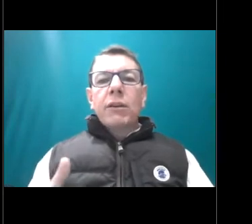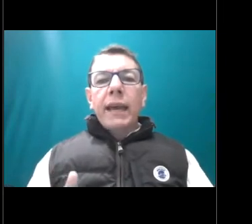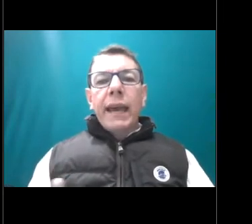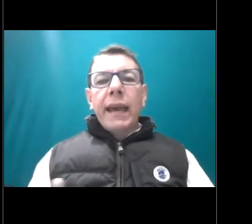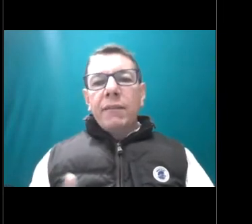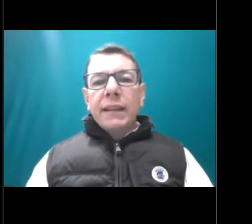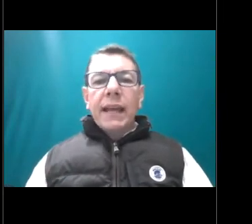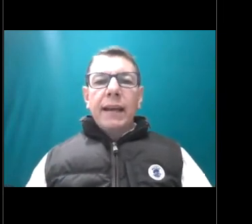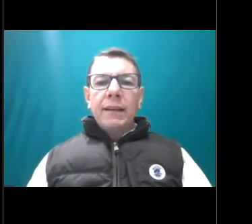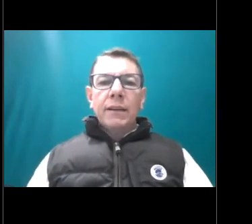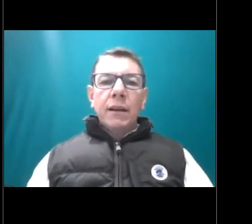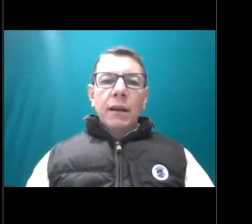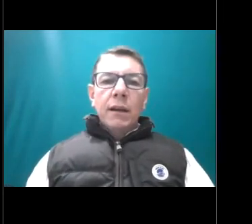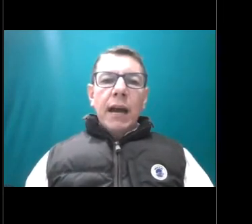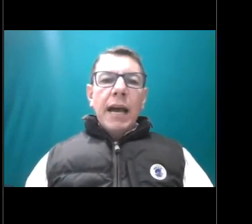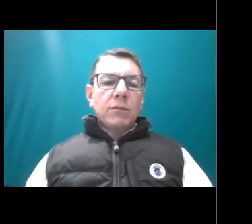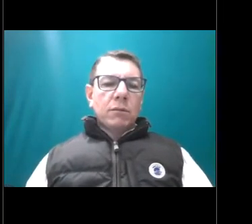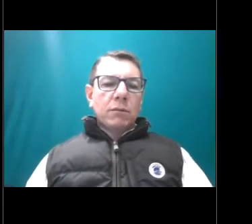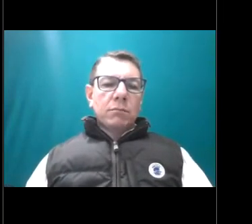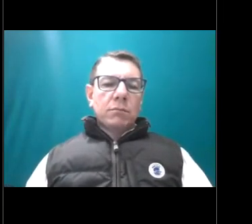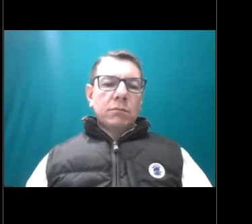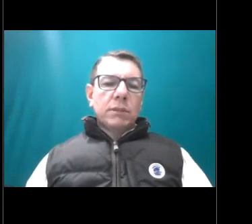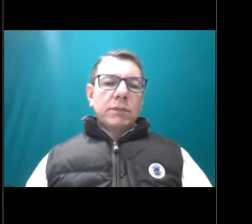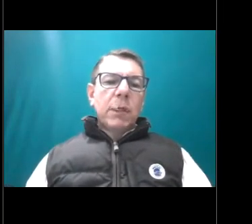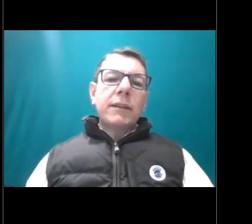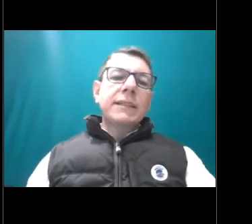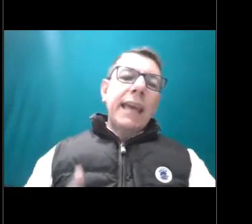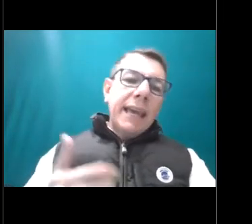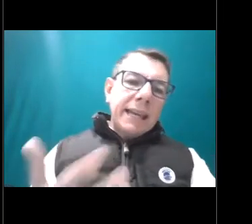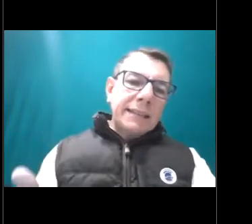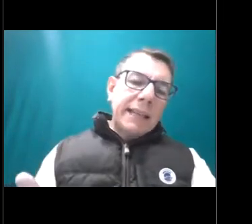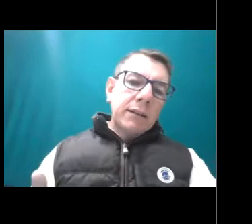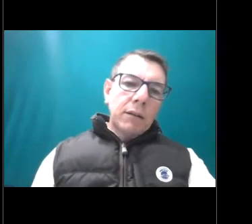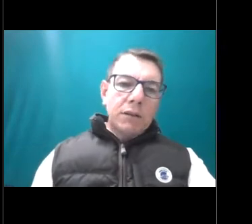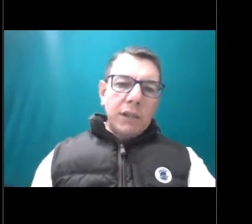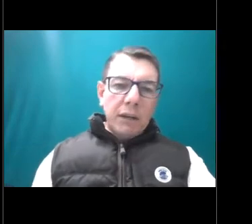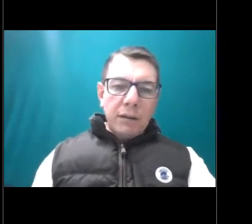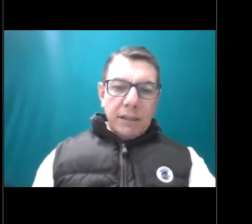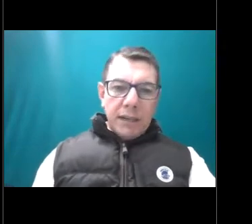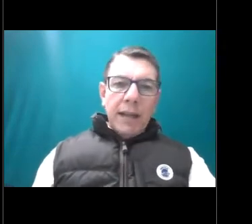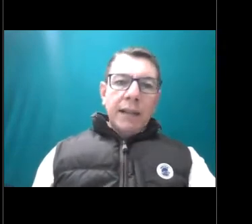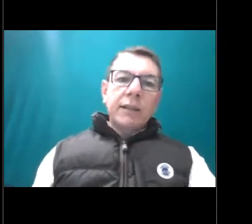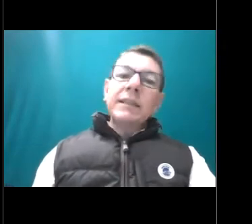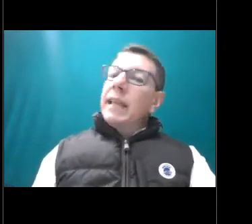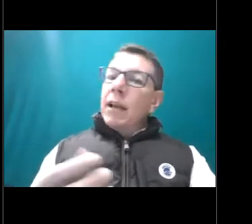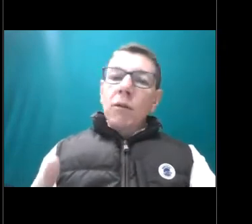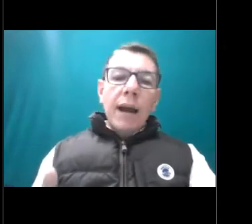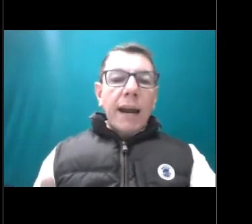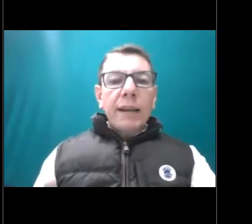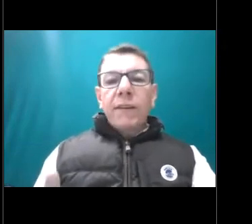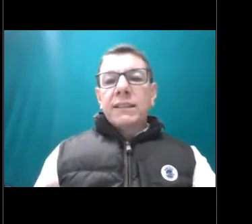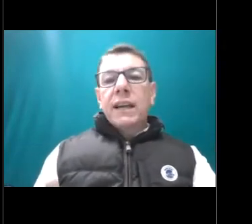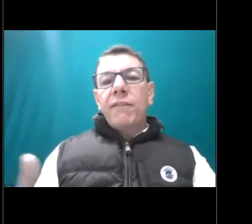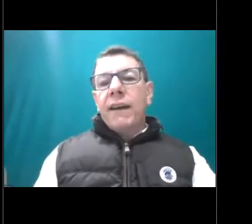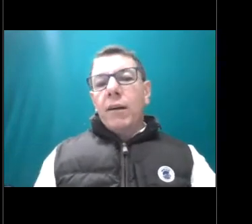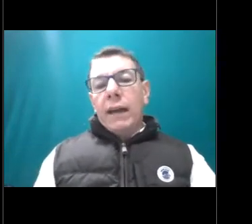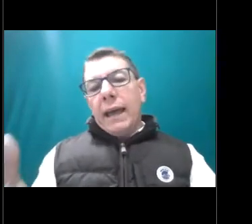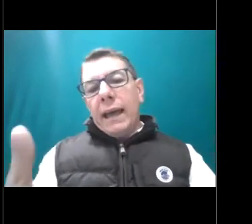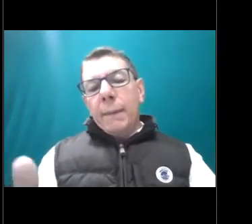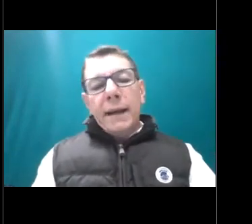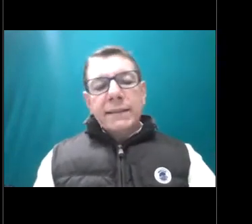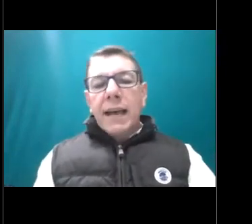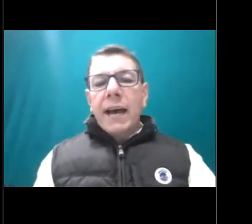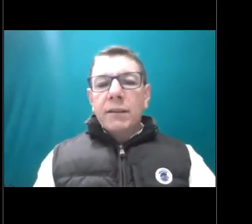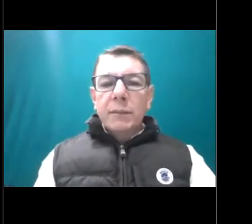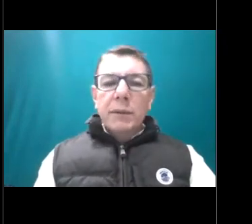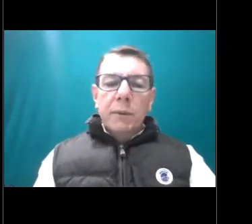a função é o quê? É evitar rasgo, tá certo? Então, assim, tem essa tecnologia hoje. Então, assim, tem lugar que fala assim,